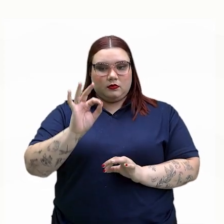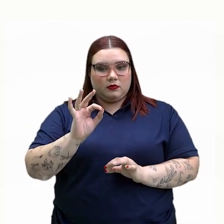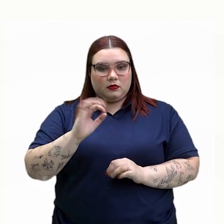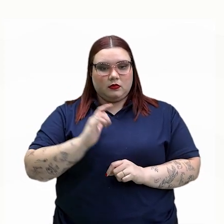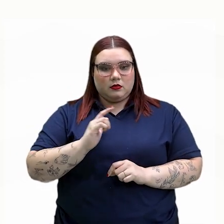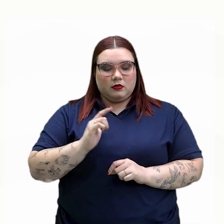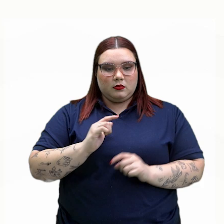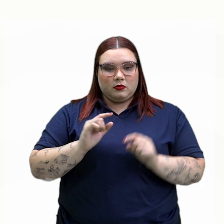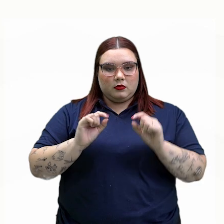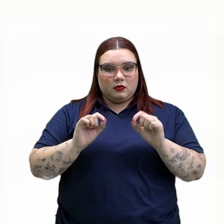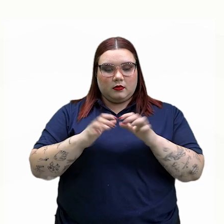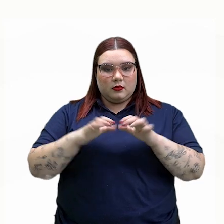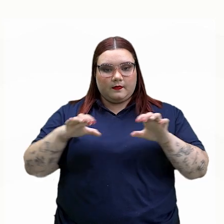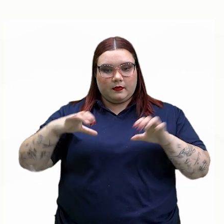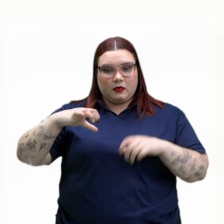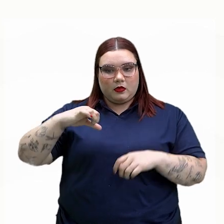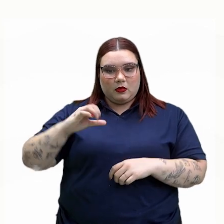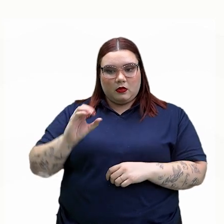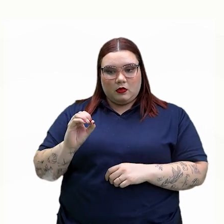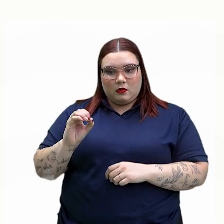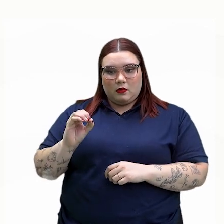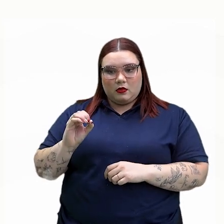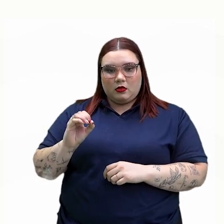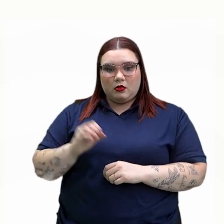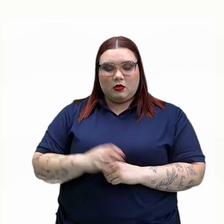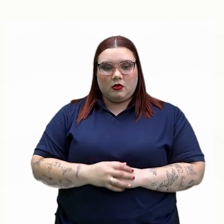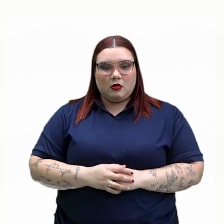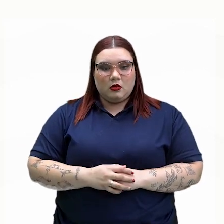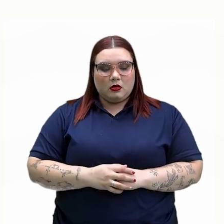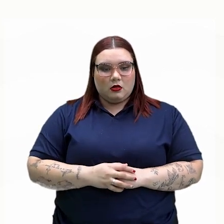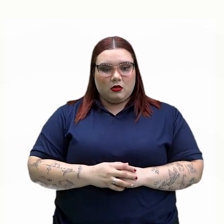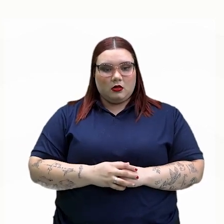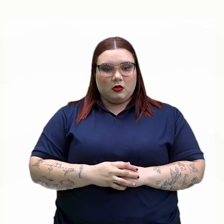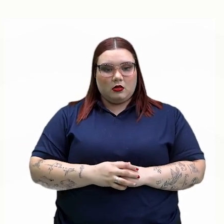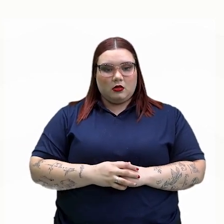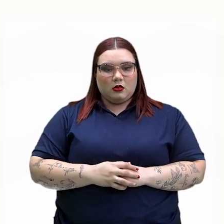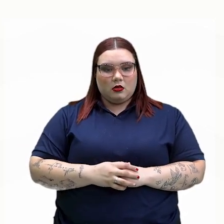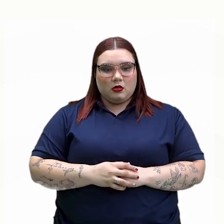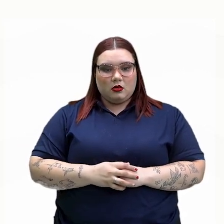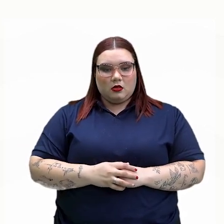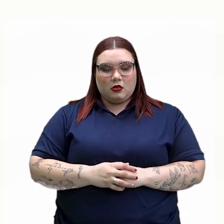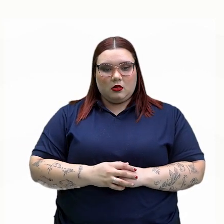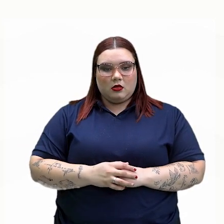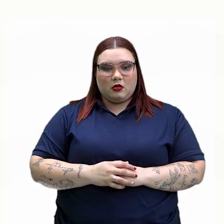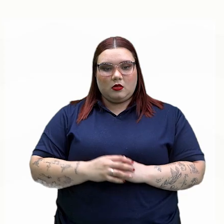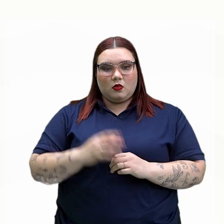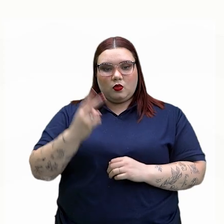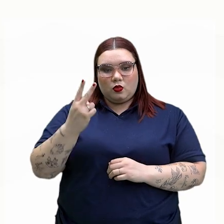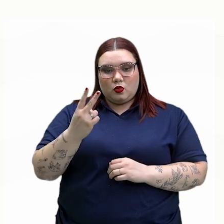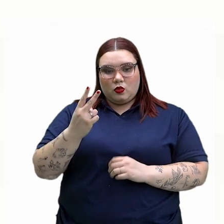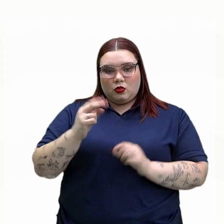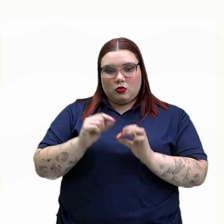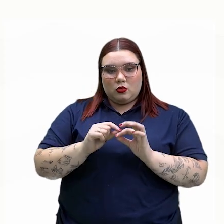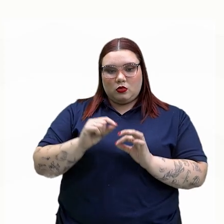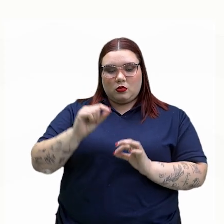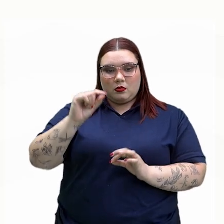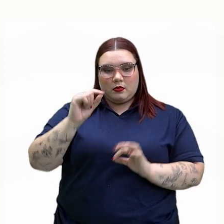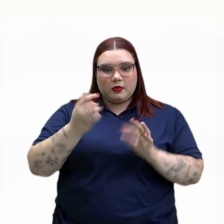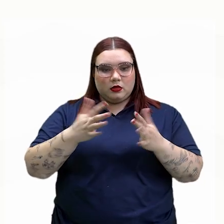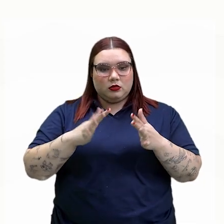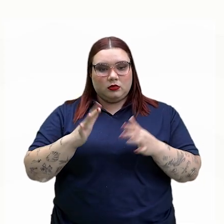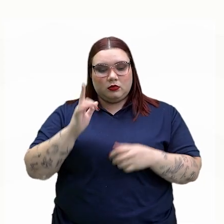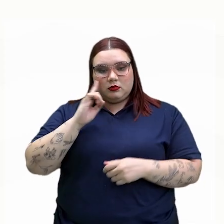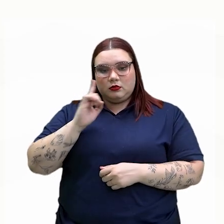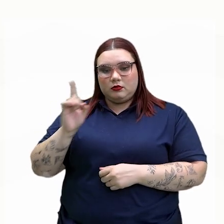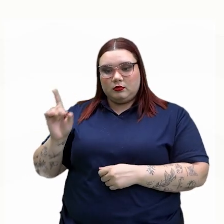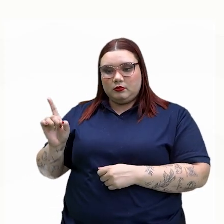eu vou estar formando 90 graus. Então, o tamanho do setor 2 vai ser um pouco maior do que isso.